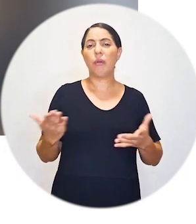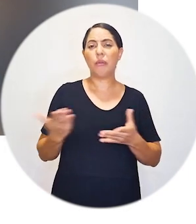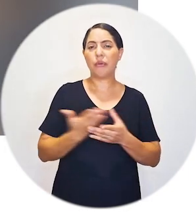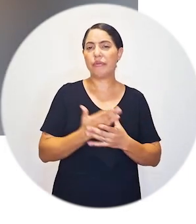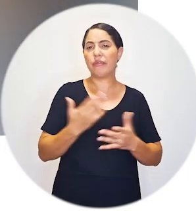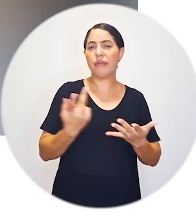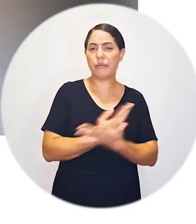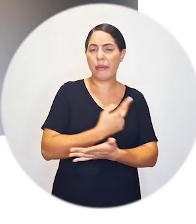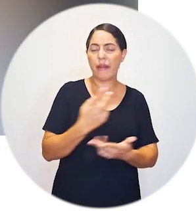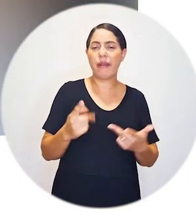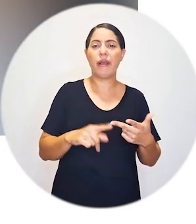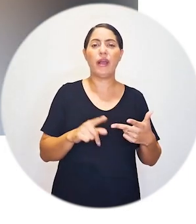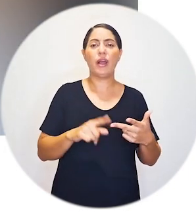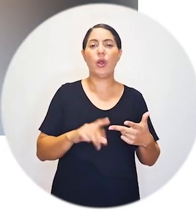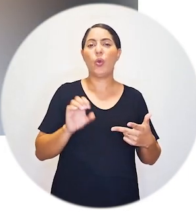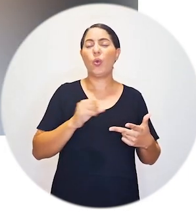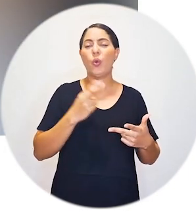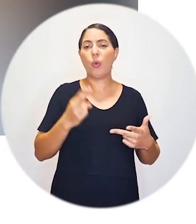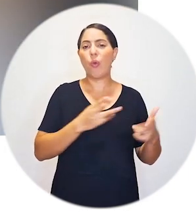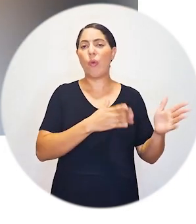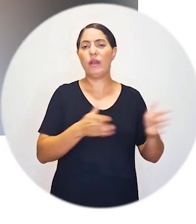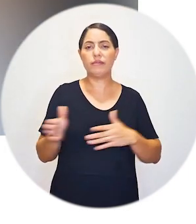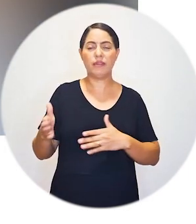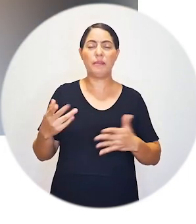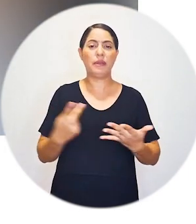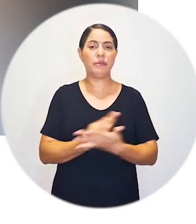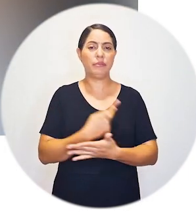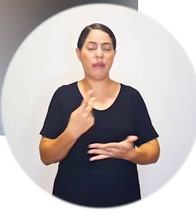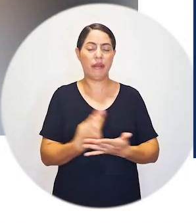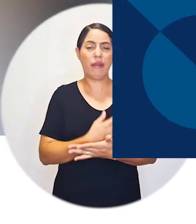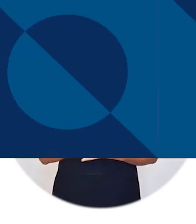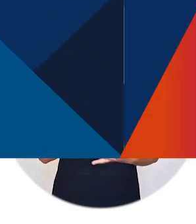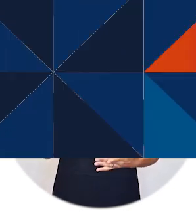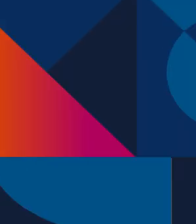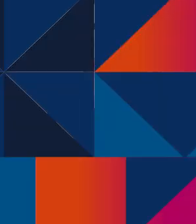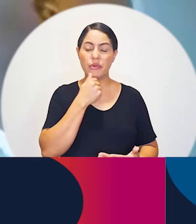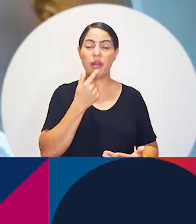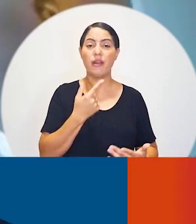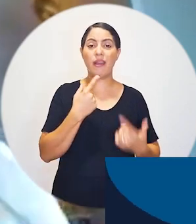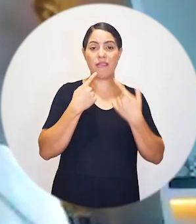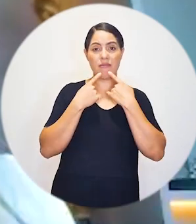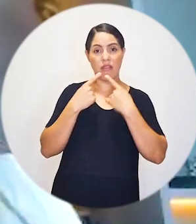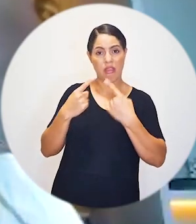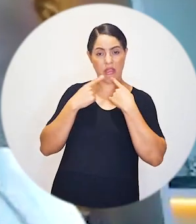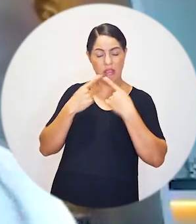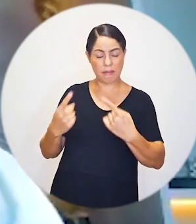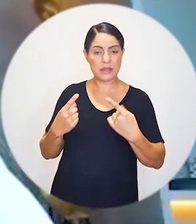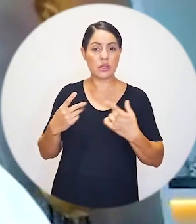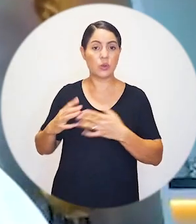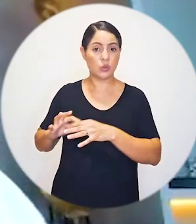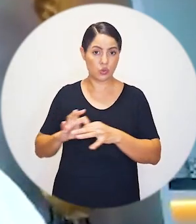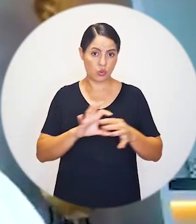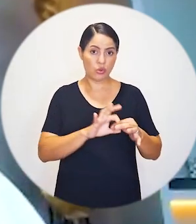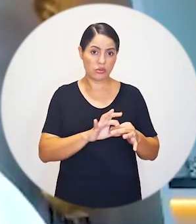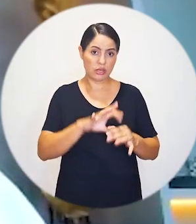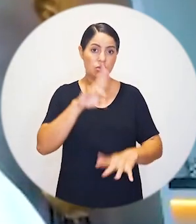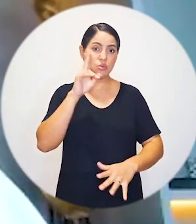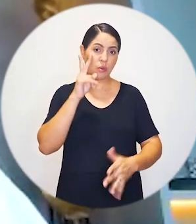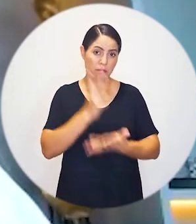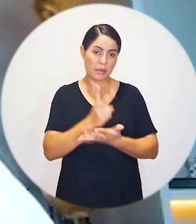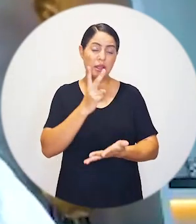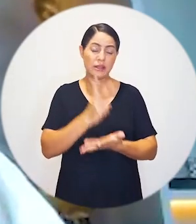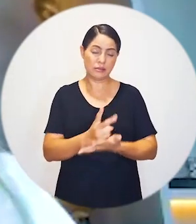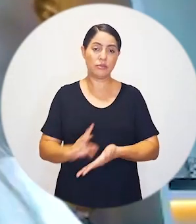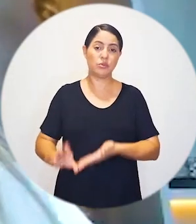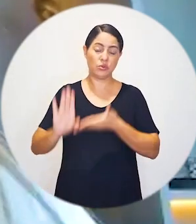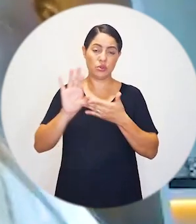andamento, vamos dizer, retardado, e aí acaba que nascendo reclamações no âmbito do Conselho